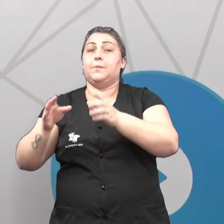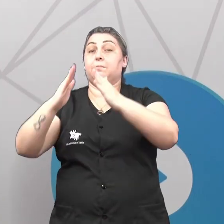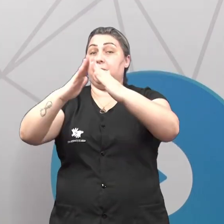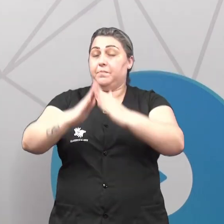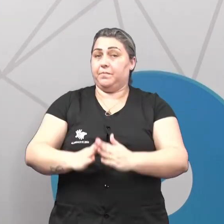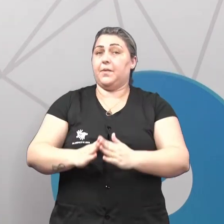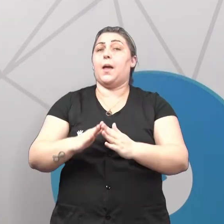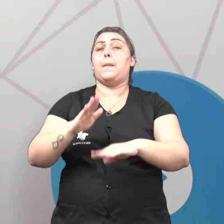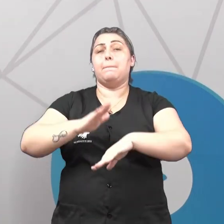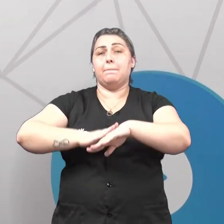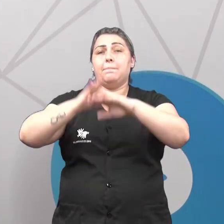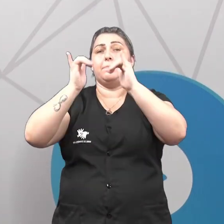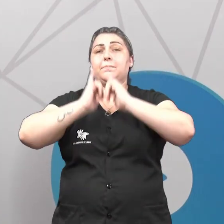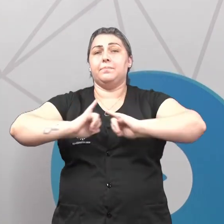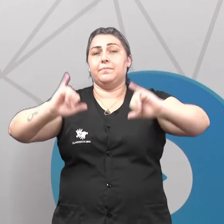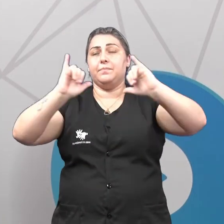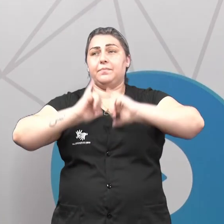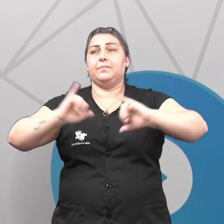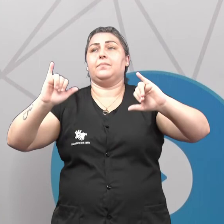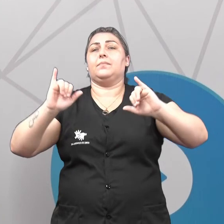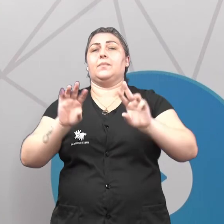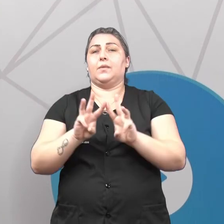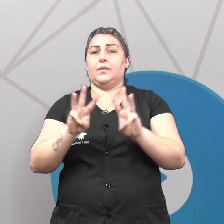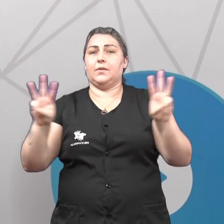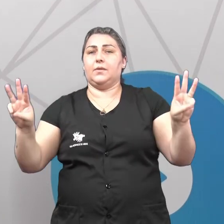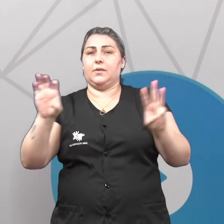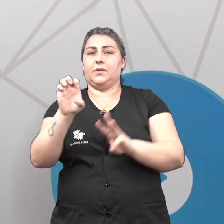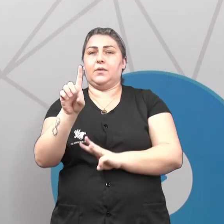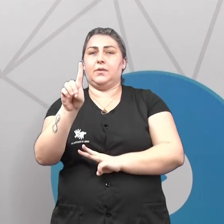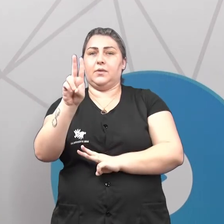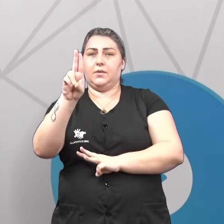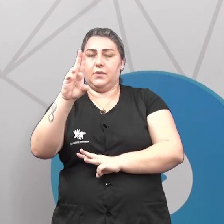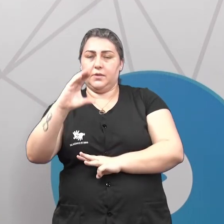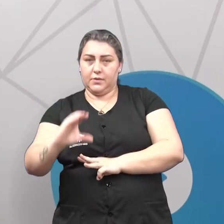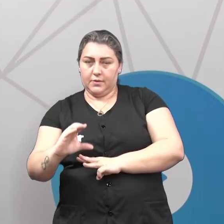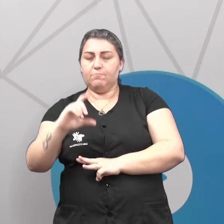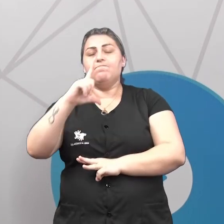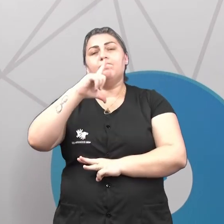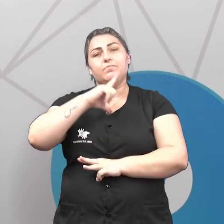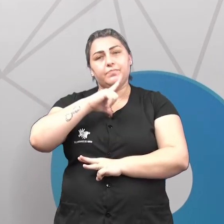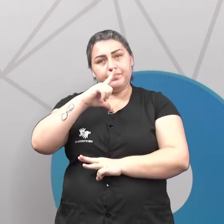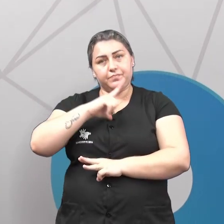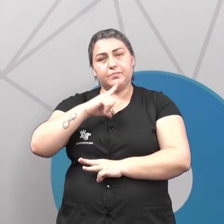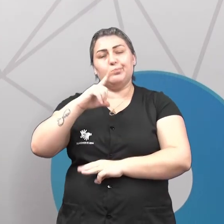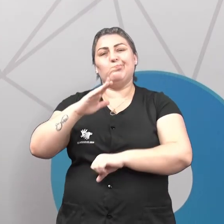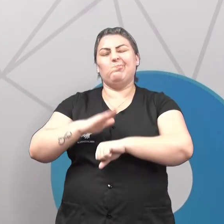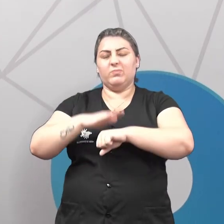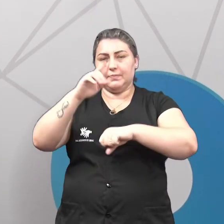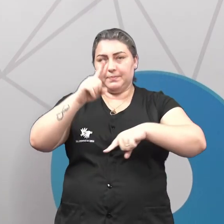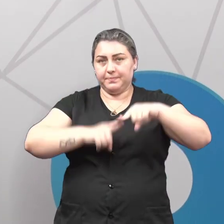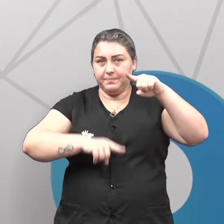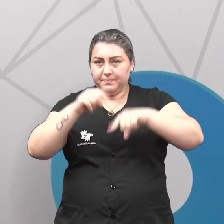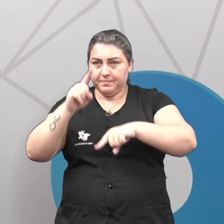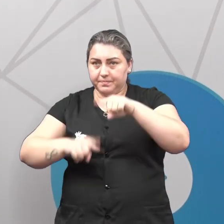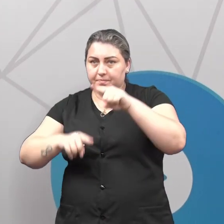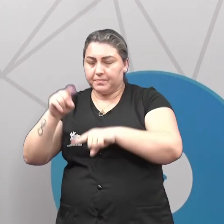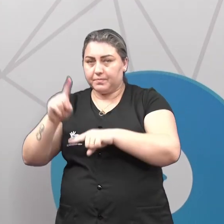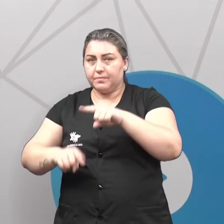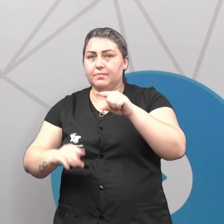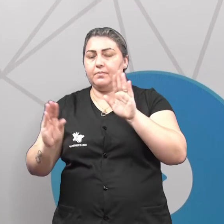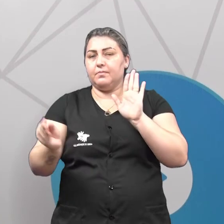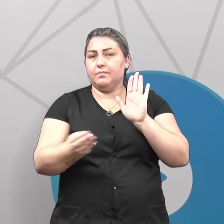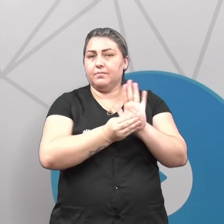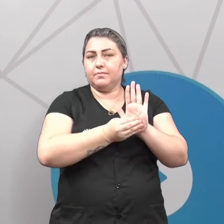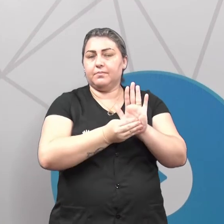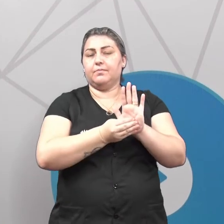mais informações, acessem a plataforma Eduque. Lá você terá os materiais disponíveis, né, ao